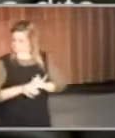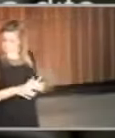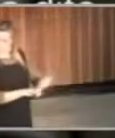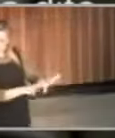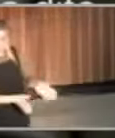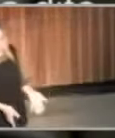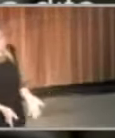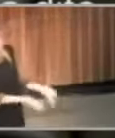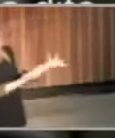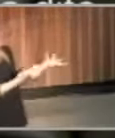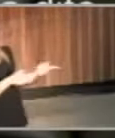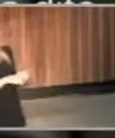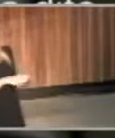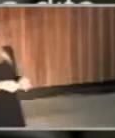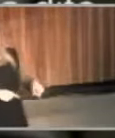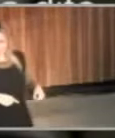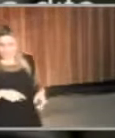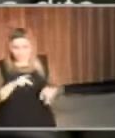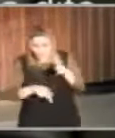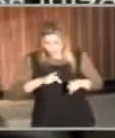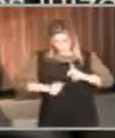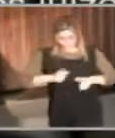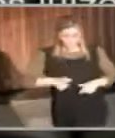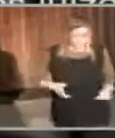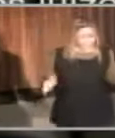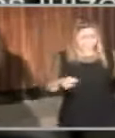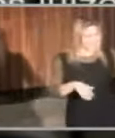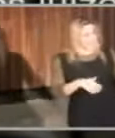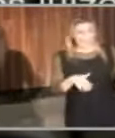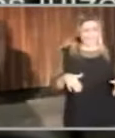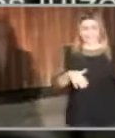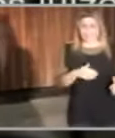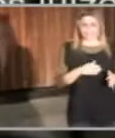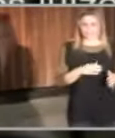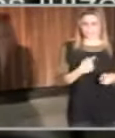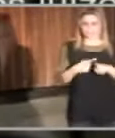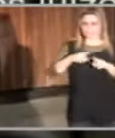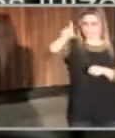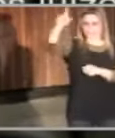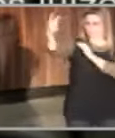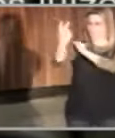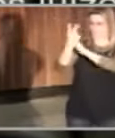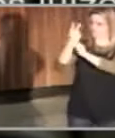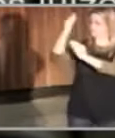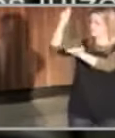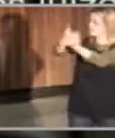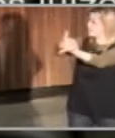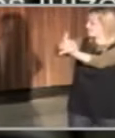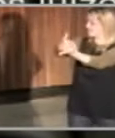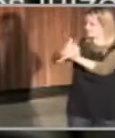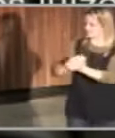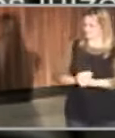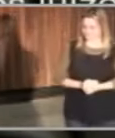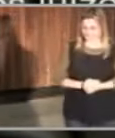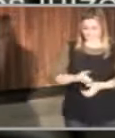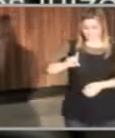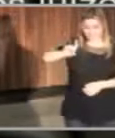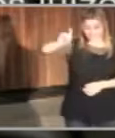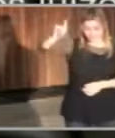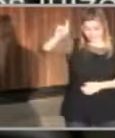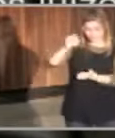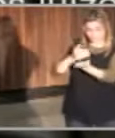assim eles ficaram numa situação muito difícil. E então o Senhor Deus deu ao povo de Israel